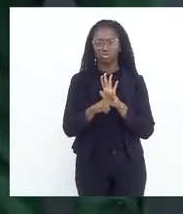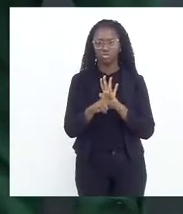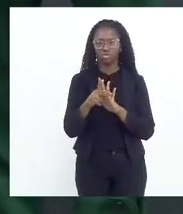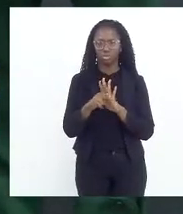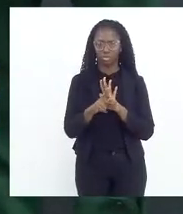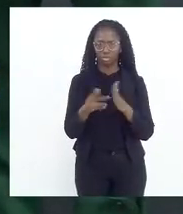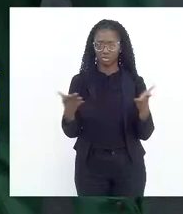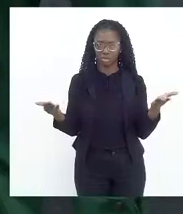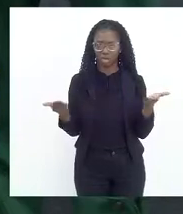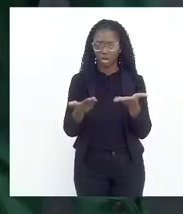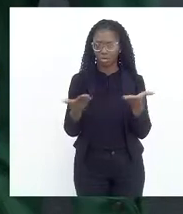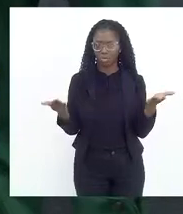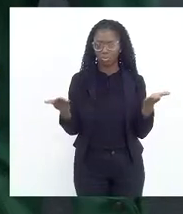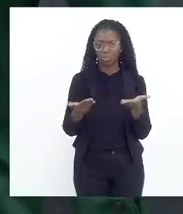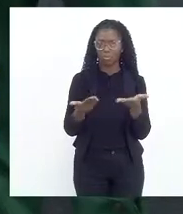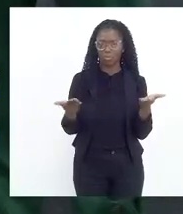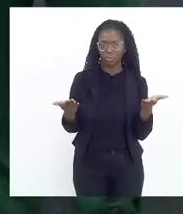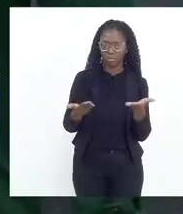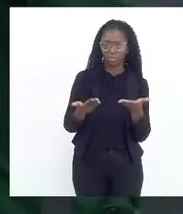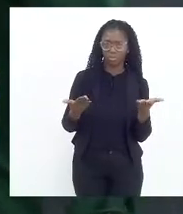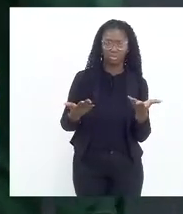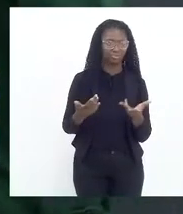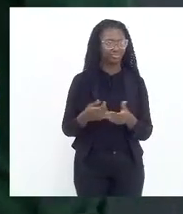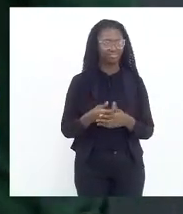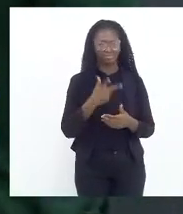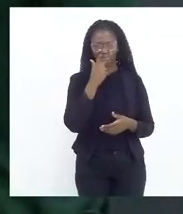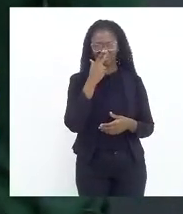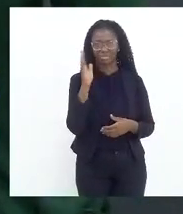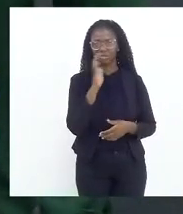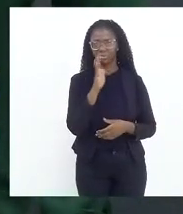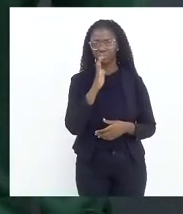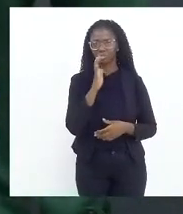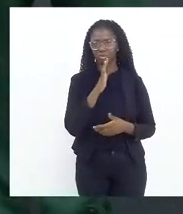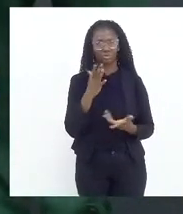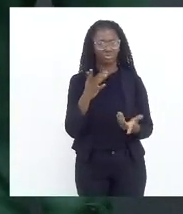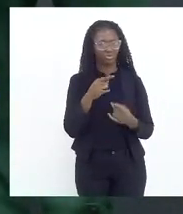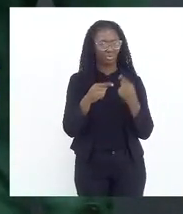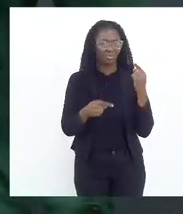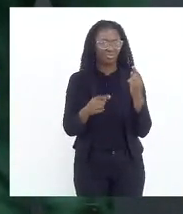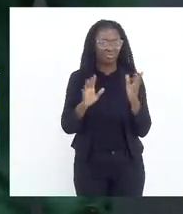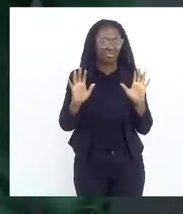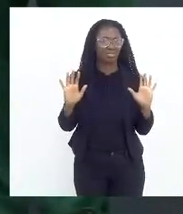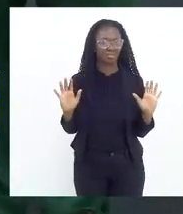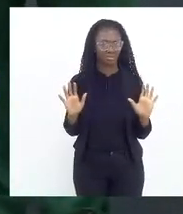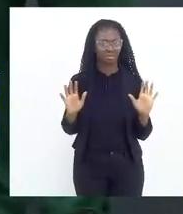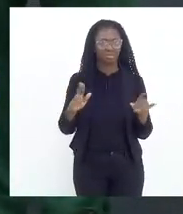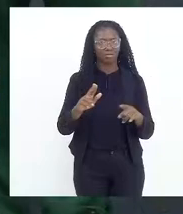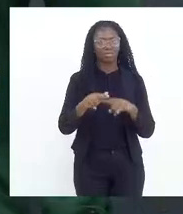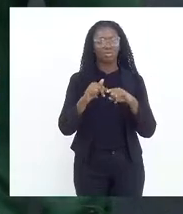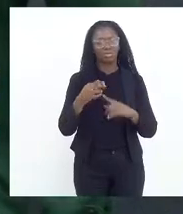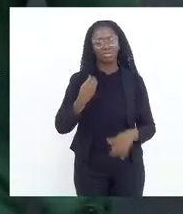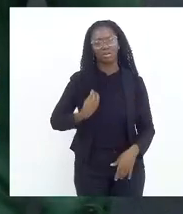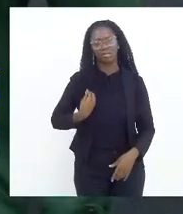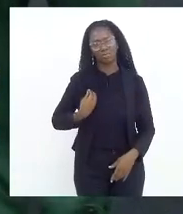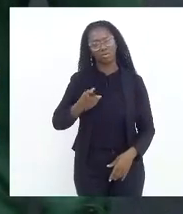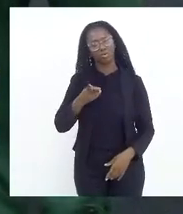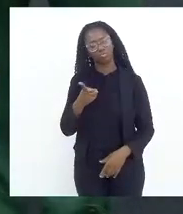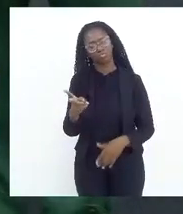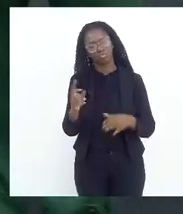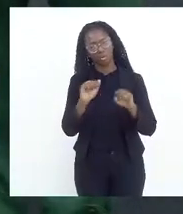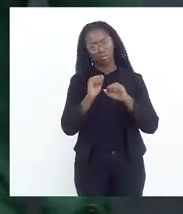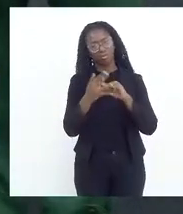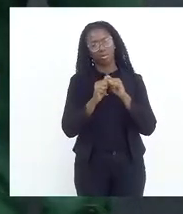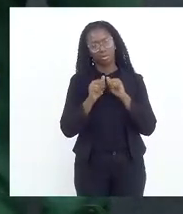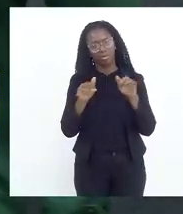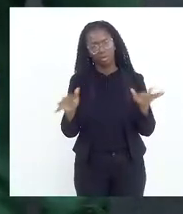que, neste momento, é precipitado e inoportuno, porque nós estamos vivendo ainda em pandemia, estamos ainda em